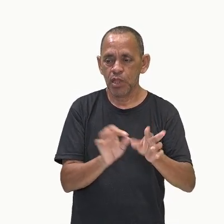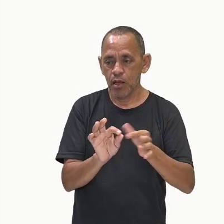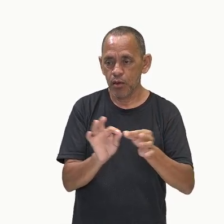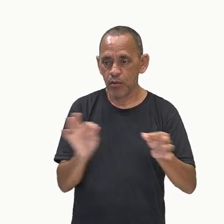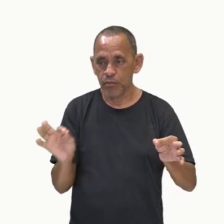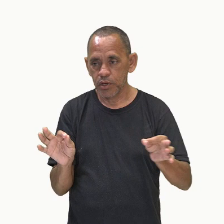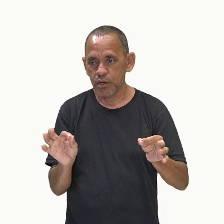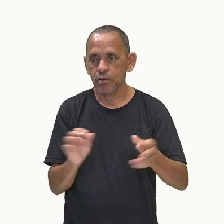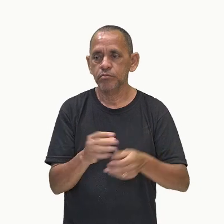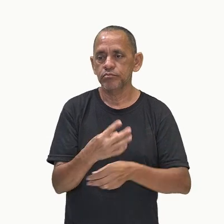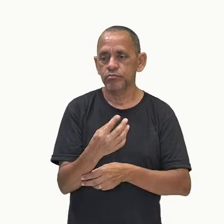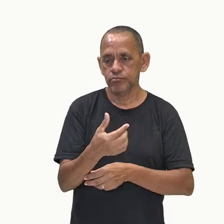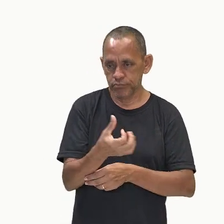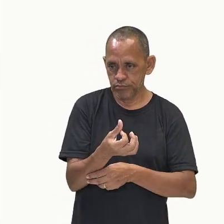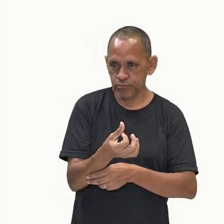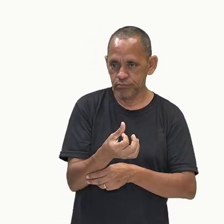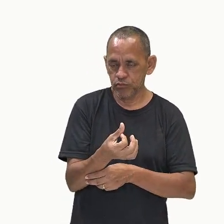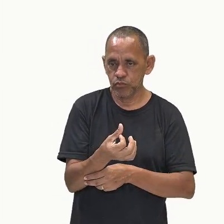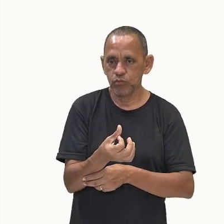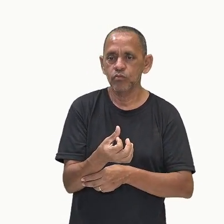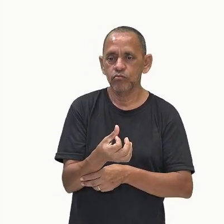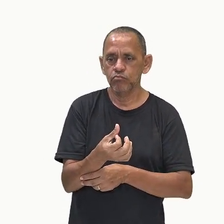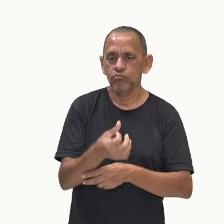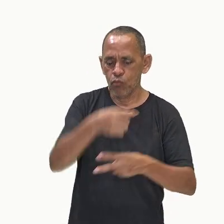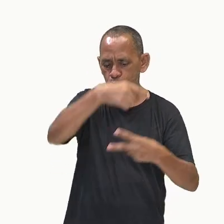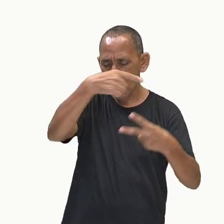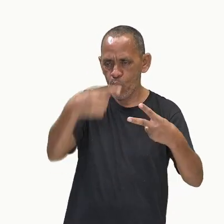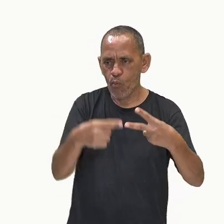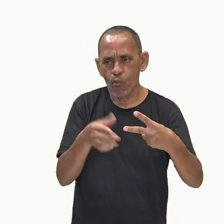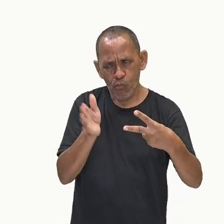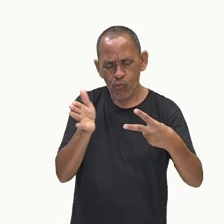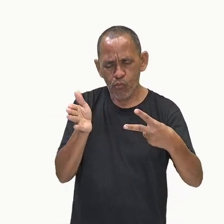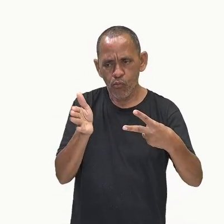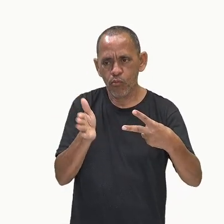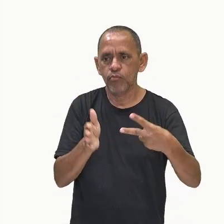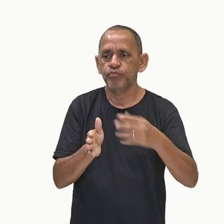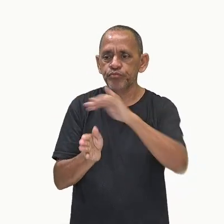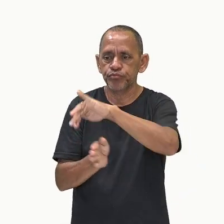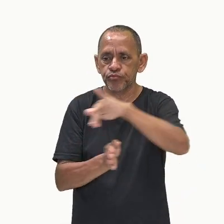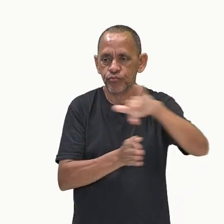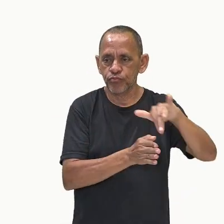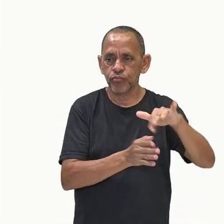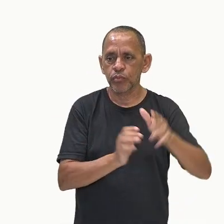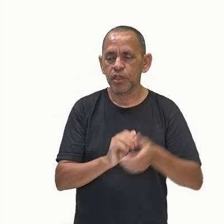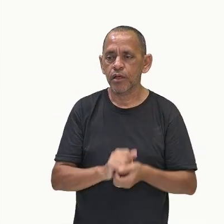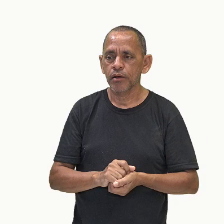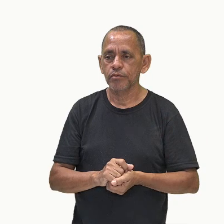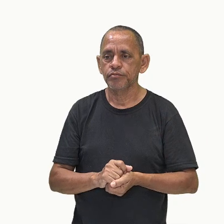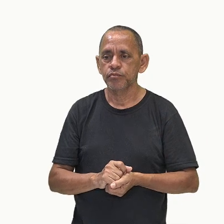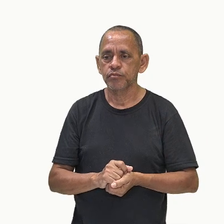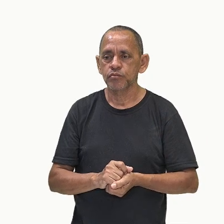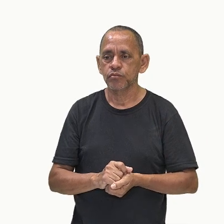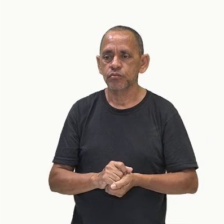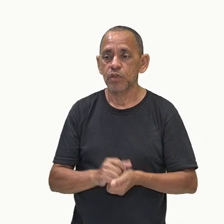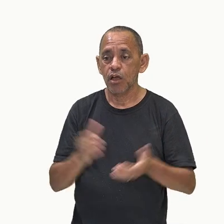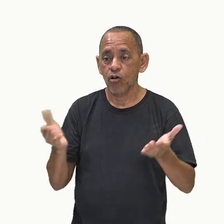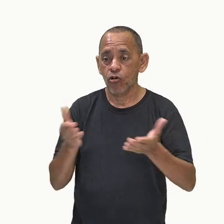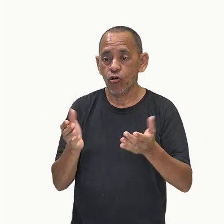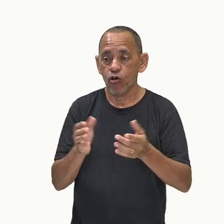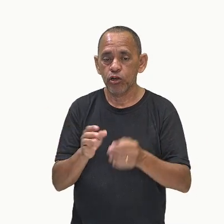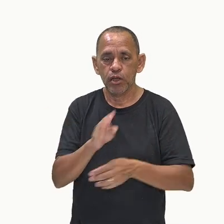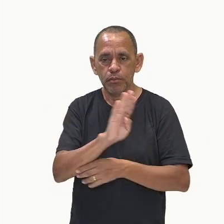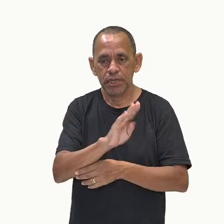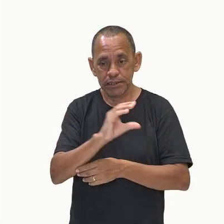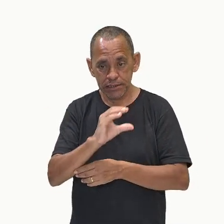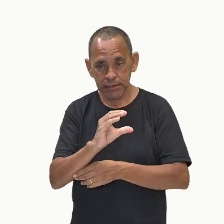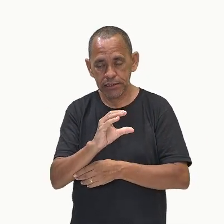nossa segunda medida, né? Uma é 3 e a outra é 6. Próxima. Distância de BC. Quem vai